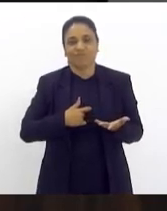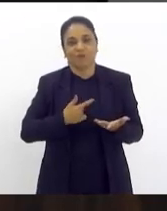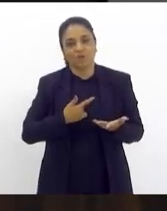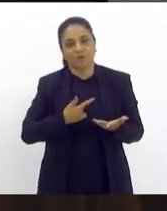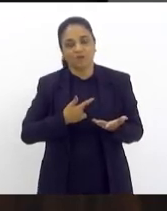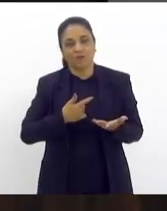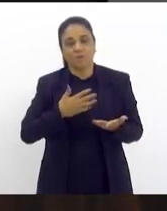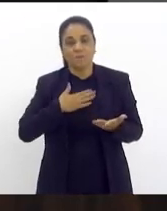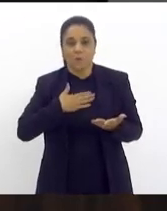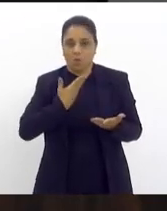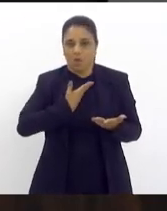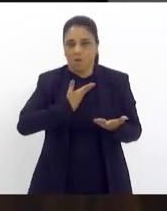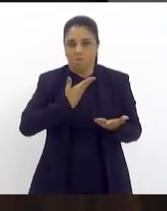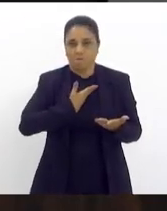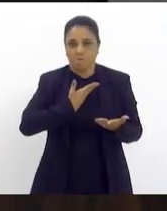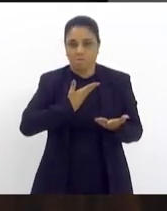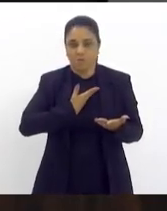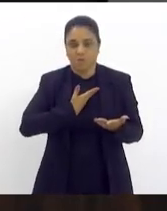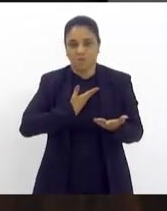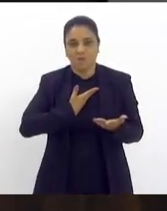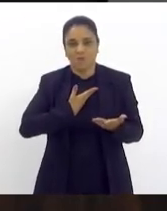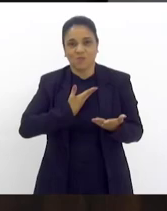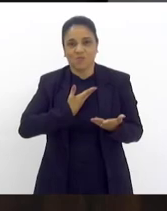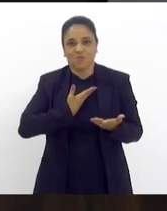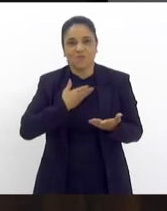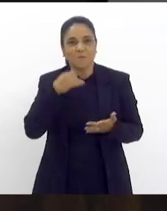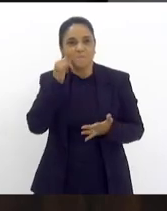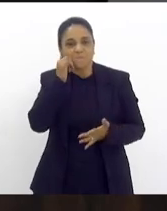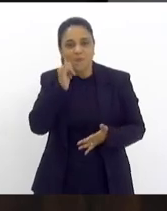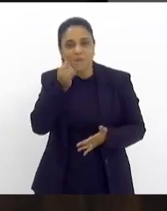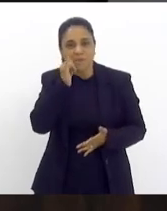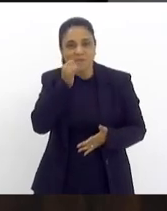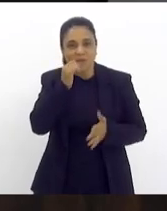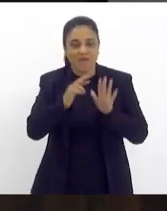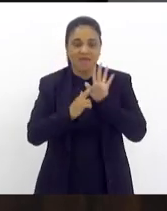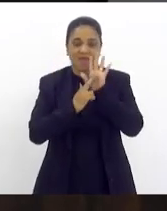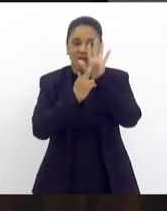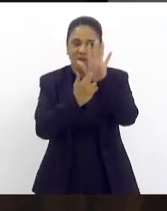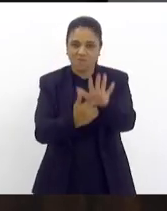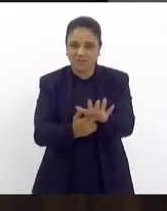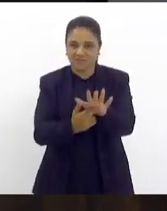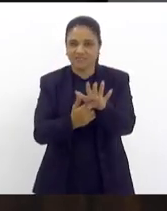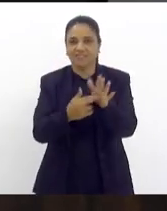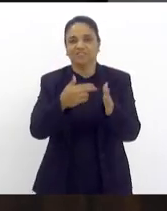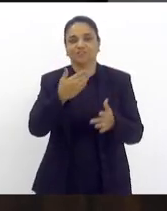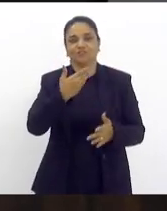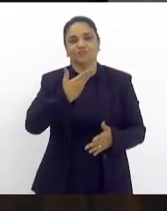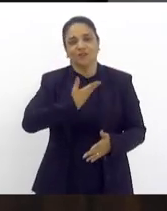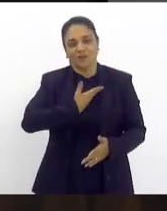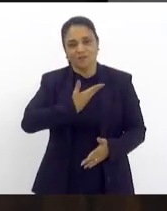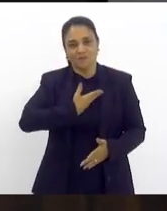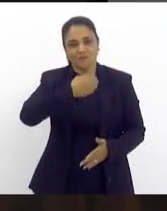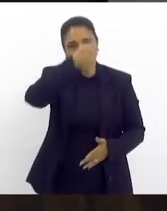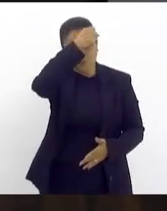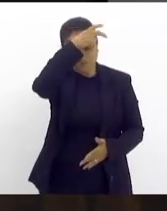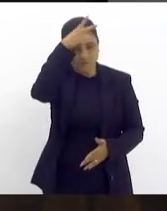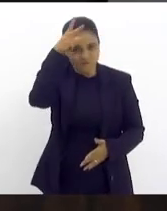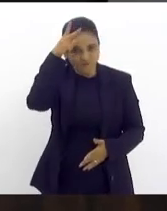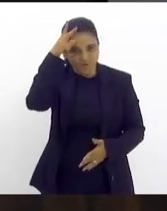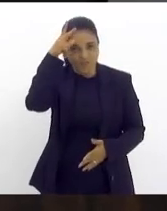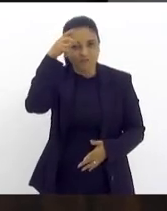de o meu amigo dar uma palavra representando o nosso querido amigo e prefeito do município do Rio de